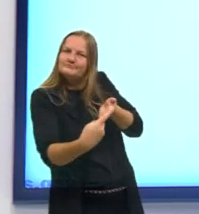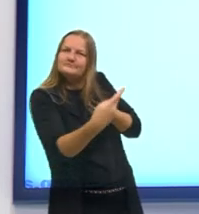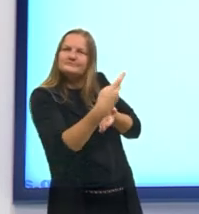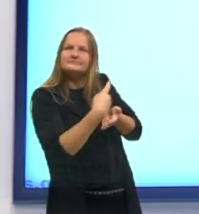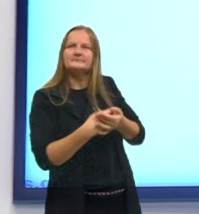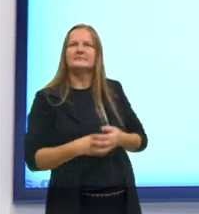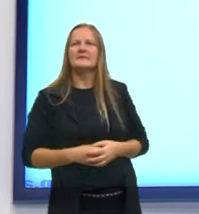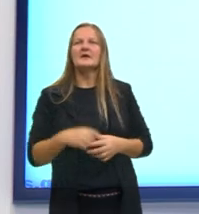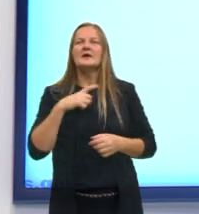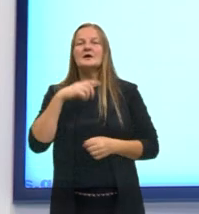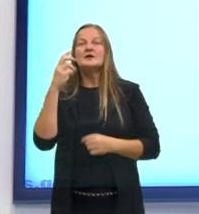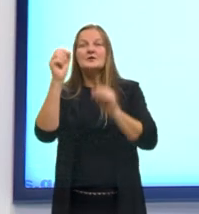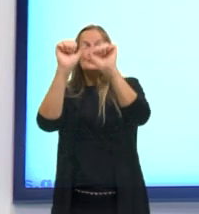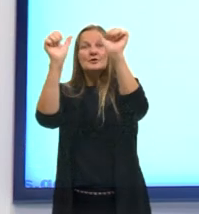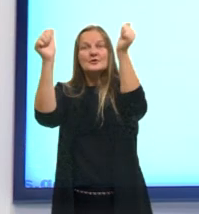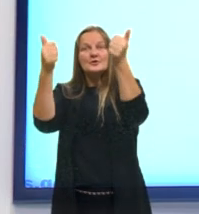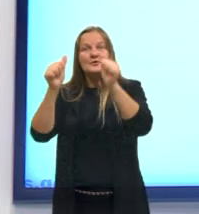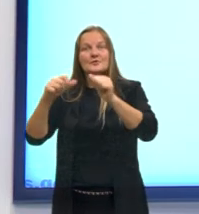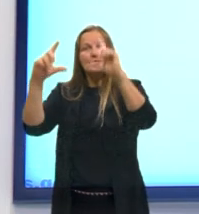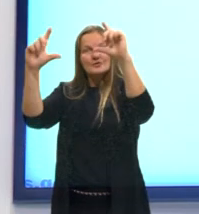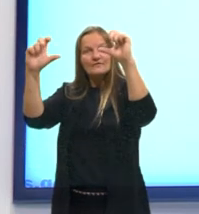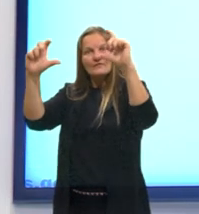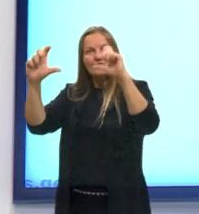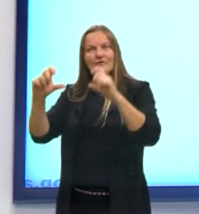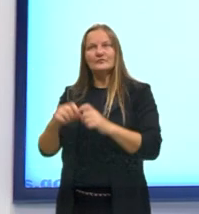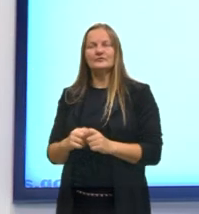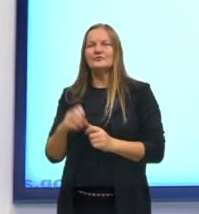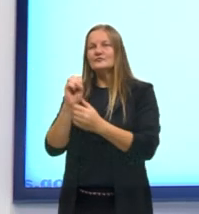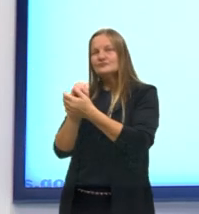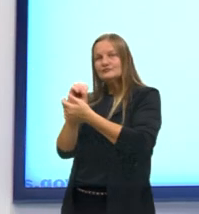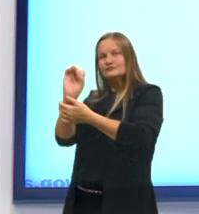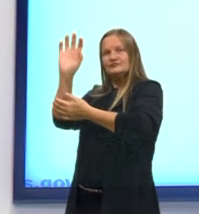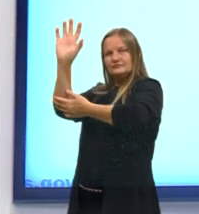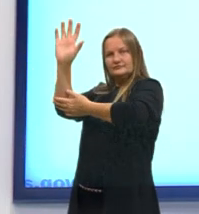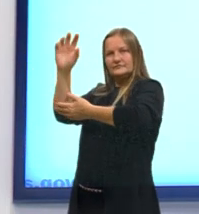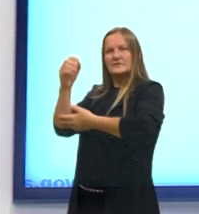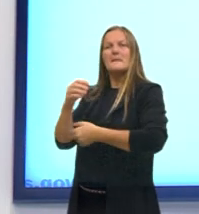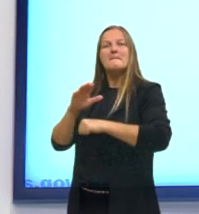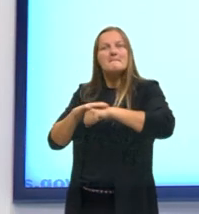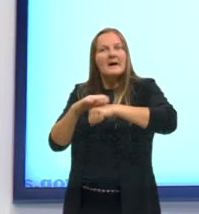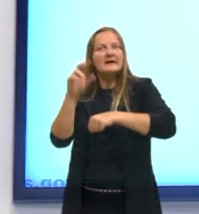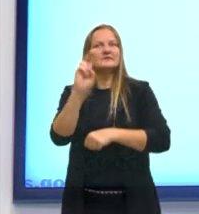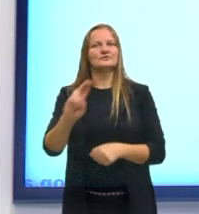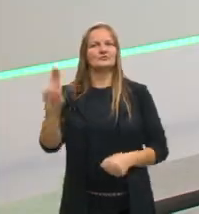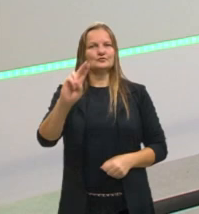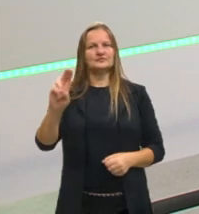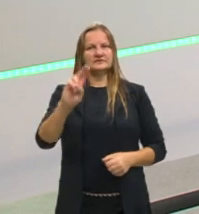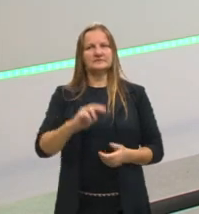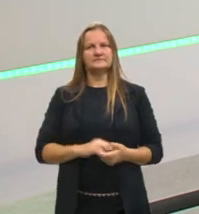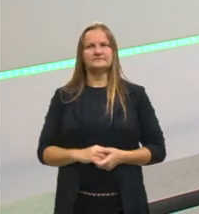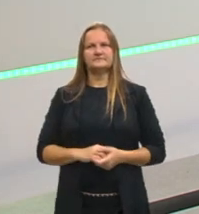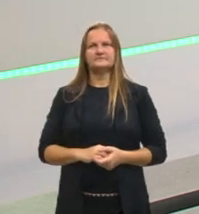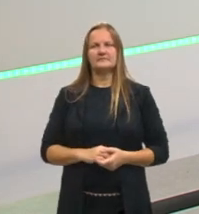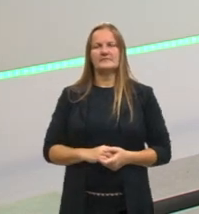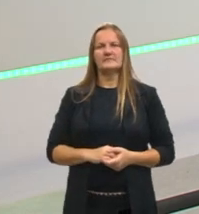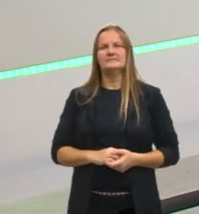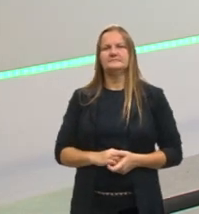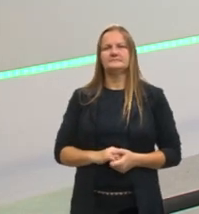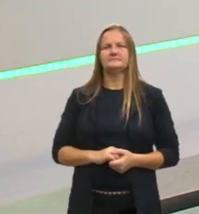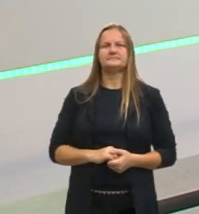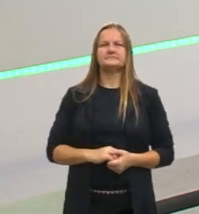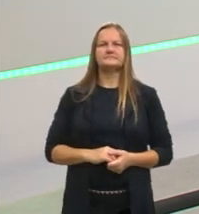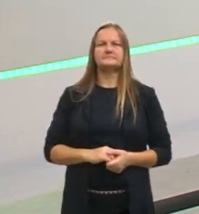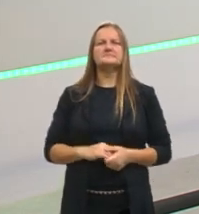e aqui ó trago para vocês as projeções mais usuais que nós temos Projeção de mercador